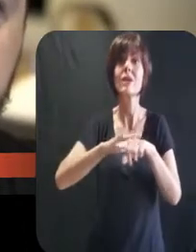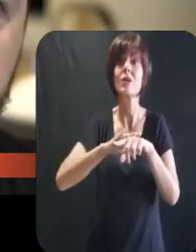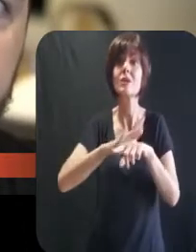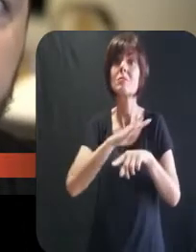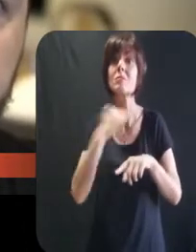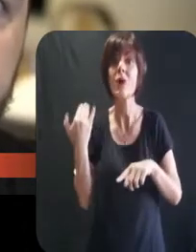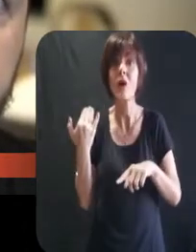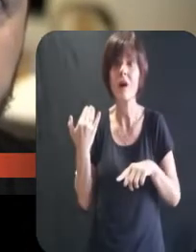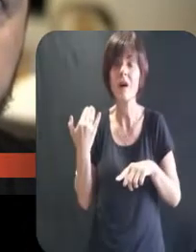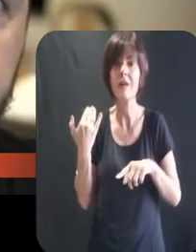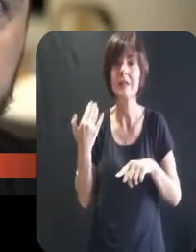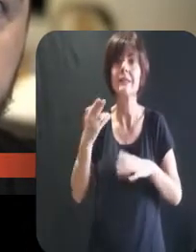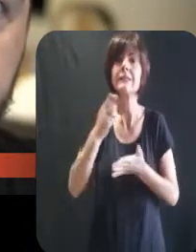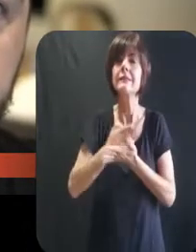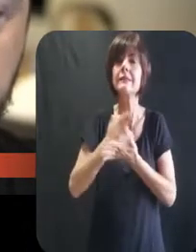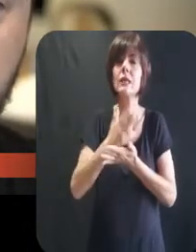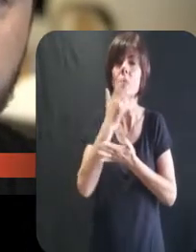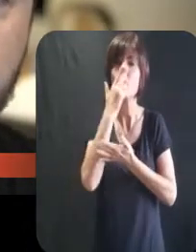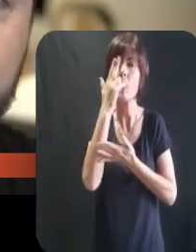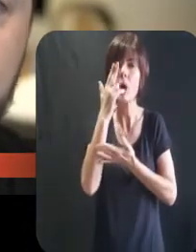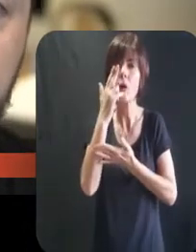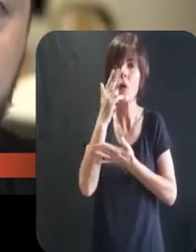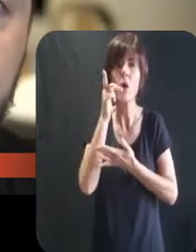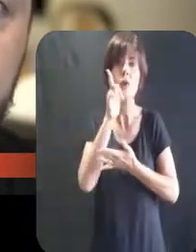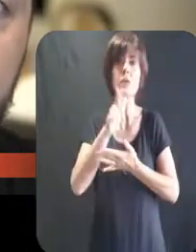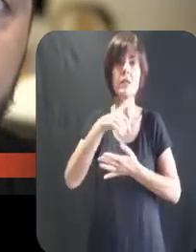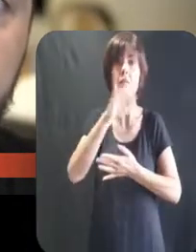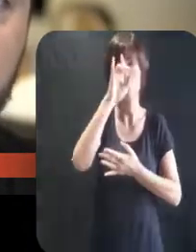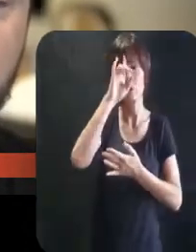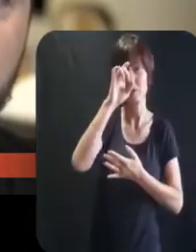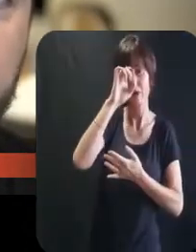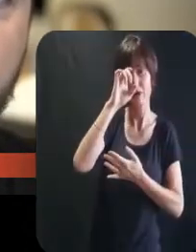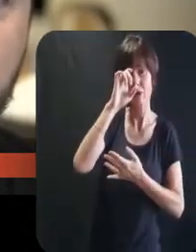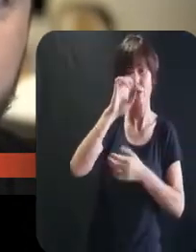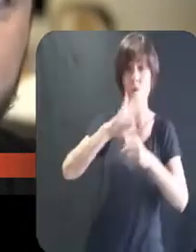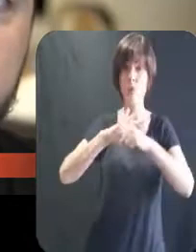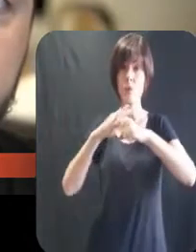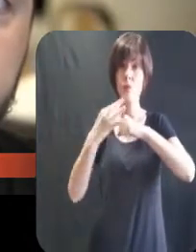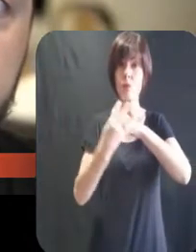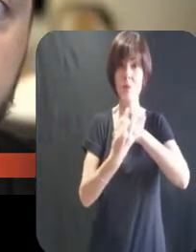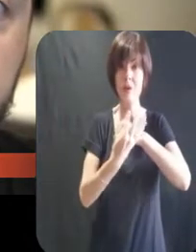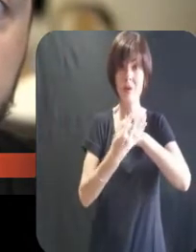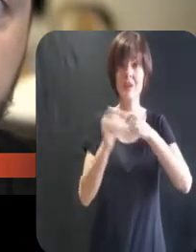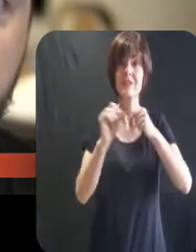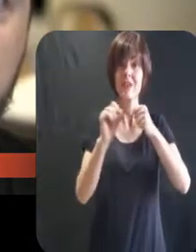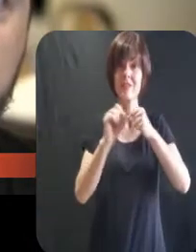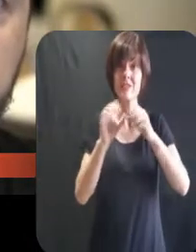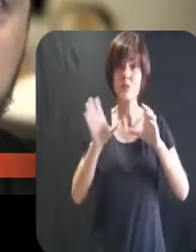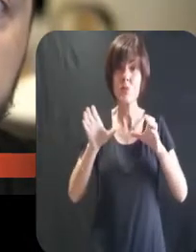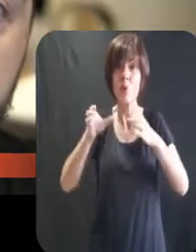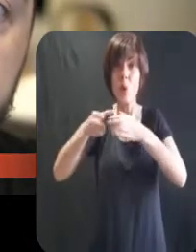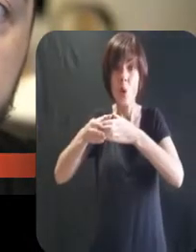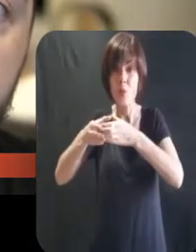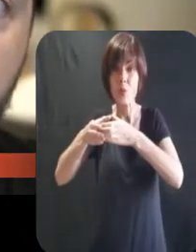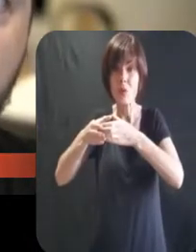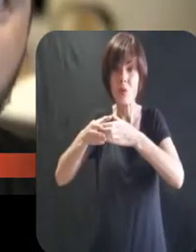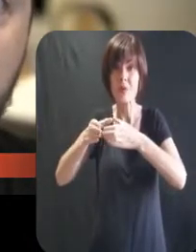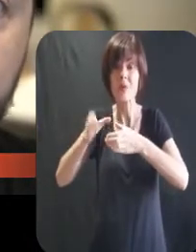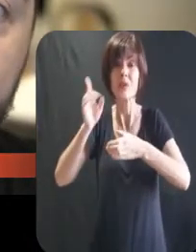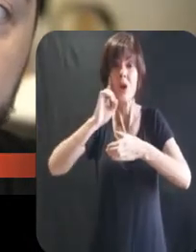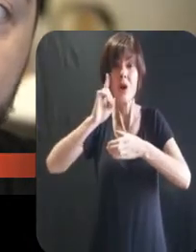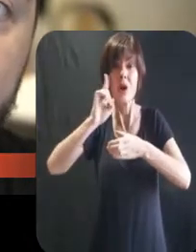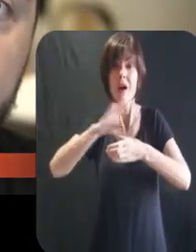X ou Y mata não sei quantas mil pessoas por dia. Só que essas doenças matam um número constante de pessoas todos os dias.